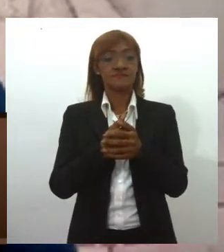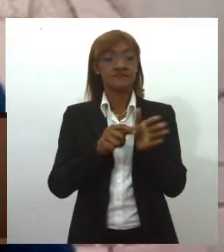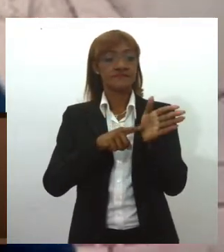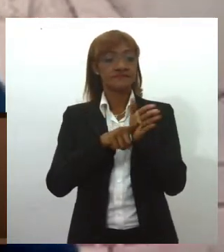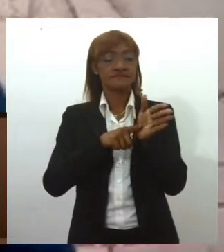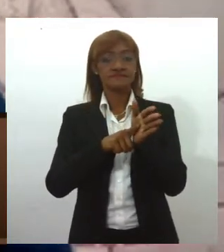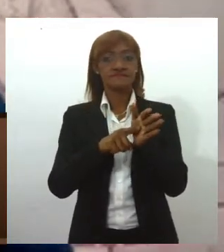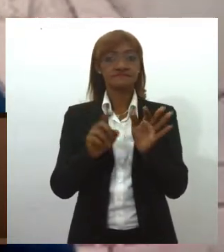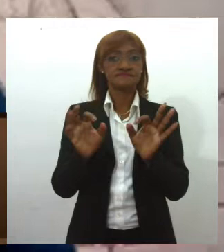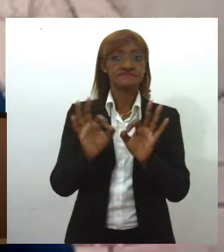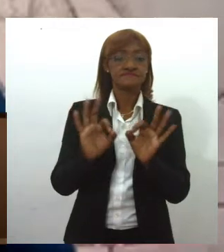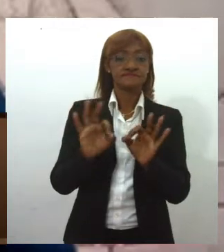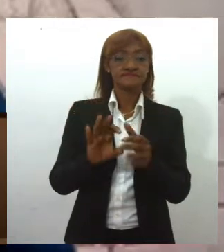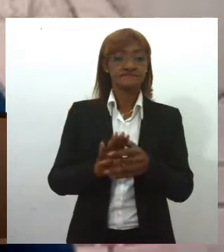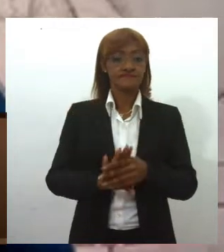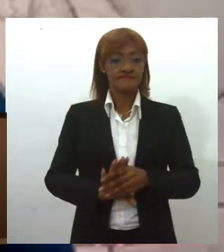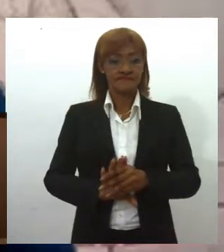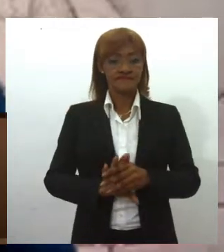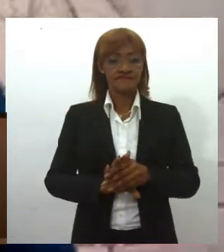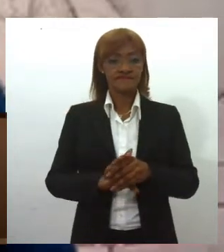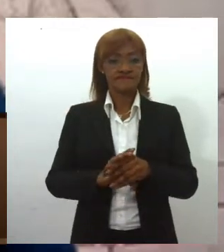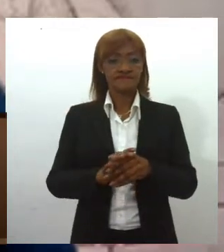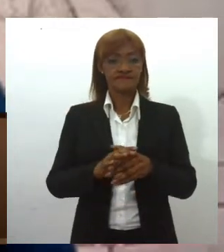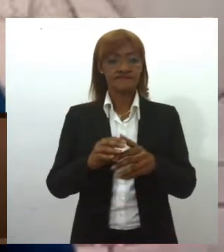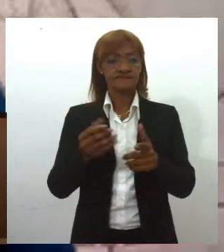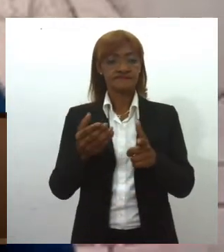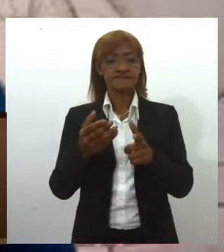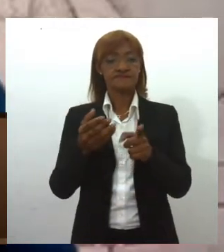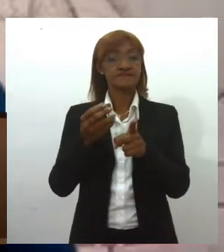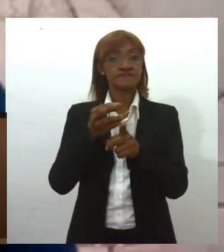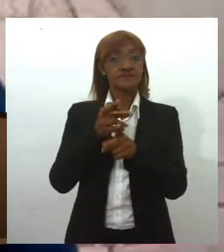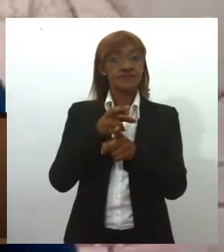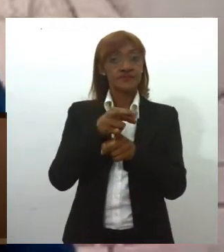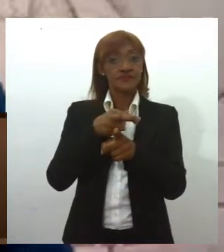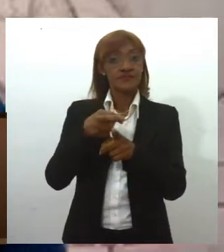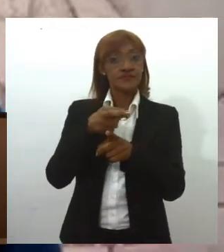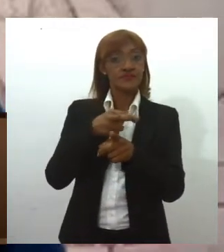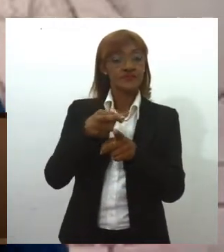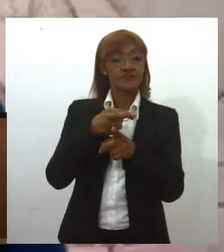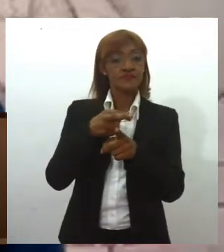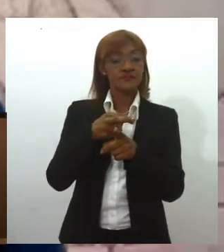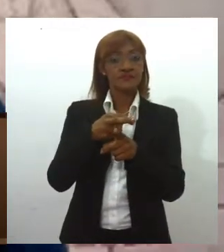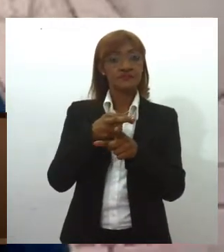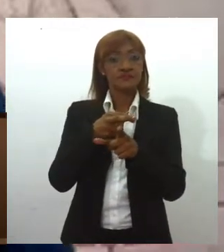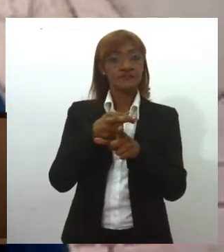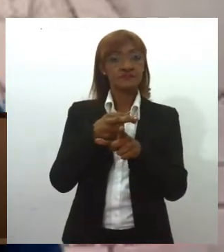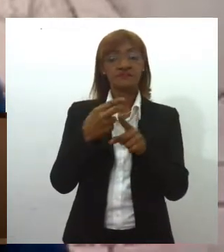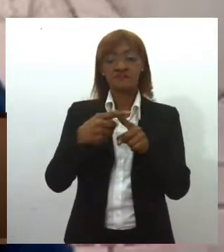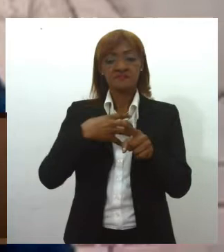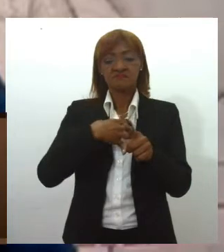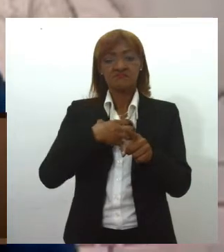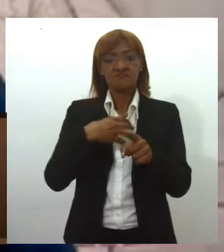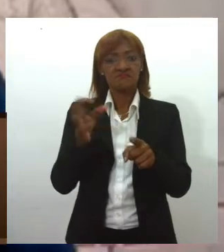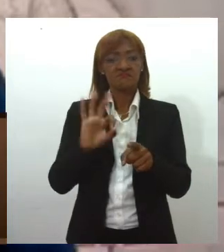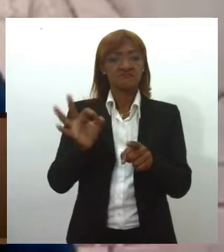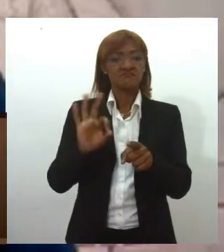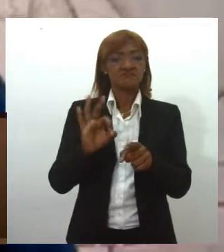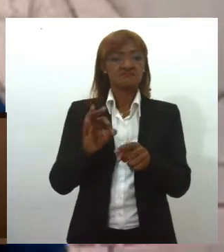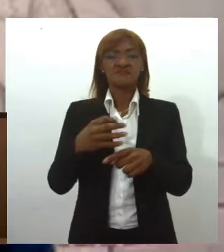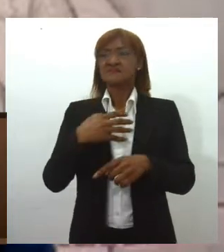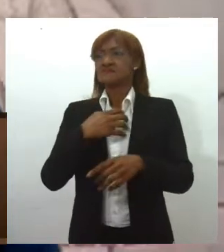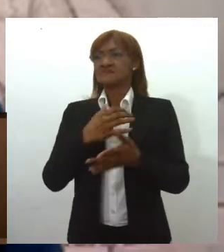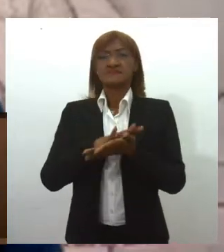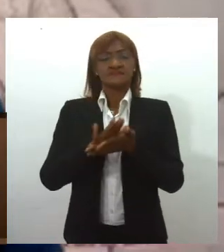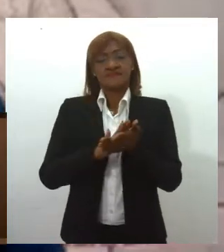medidas recomendadas de rastreamento do câncer de próstata, o fato de não sentirem nada. Ah, pô, eu não sinto